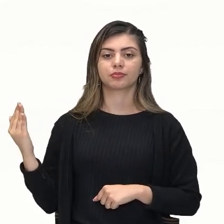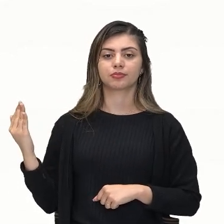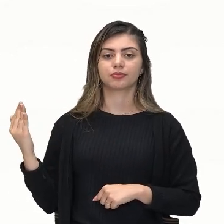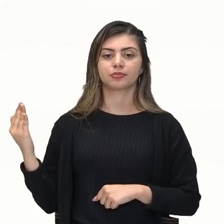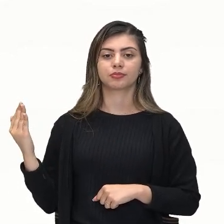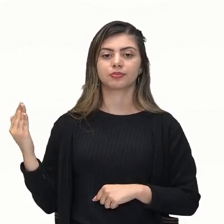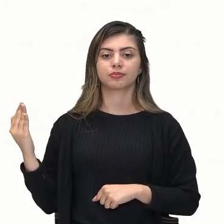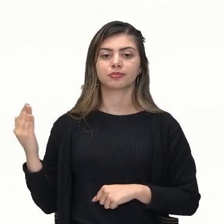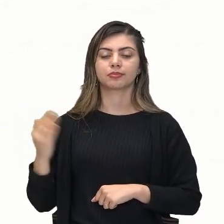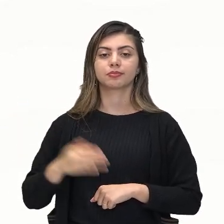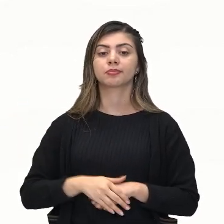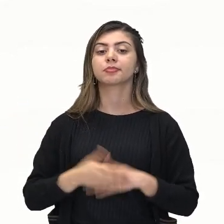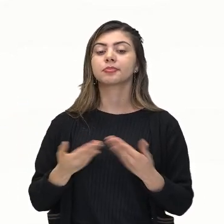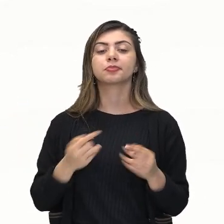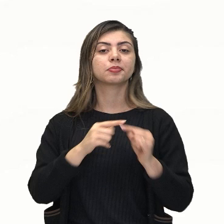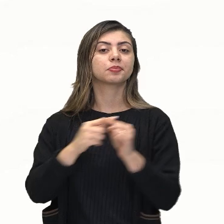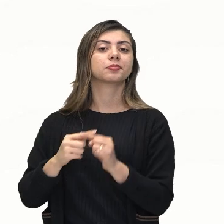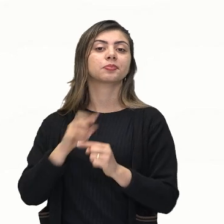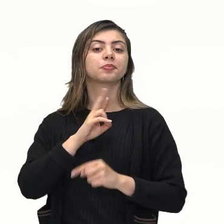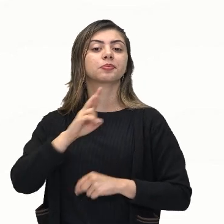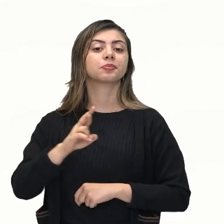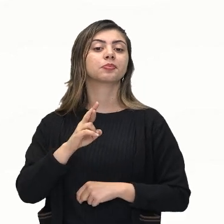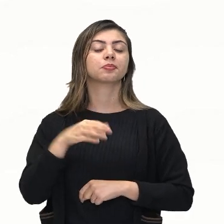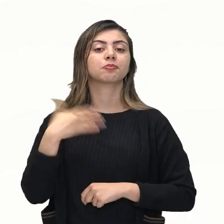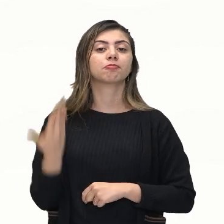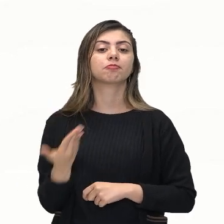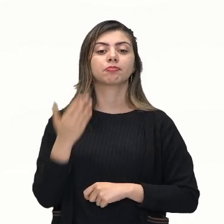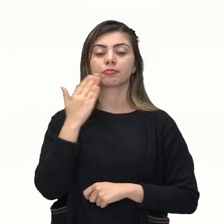3,5 vai dar